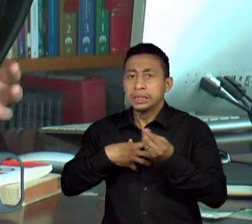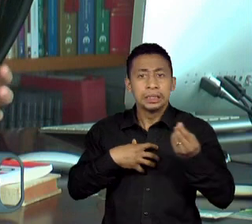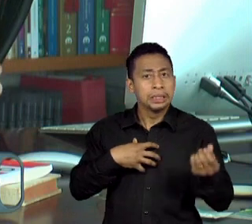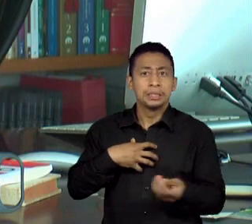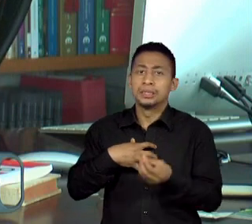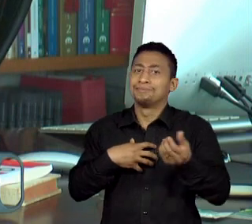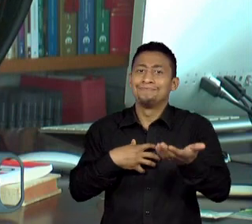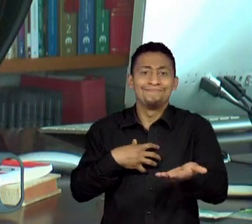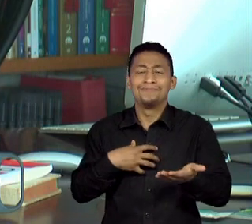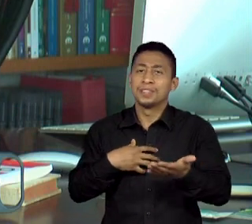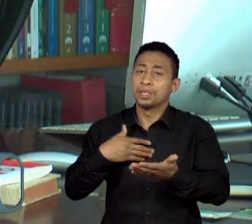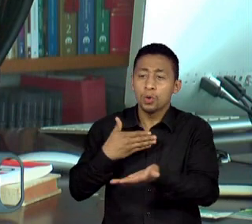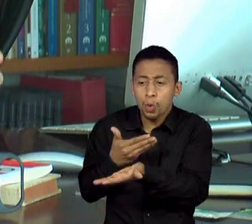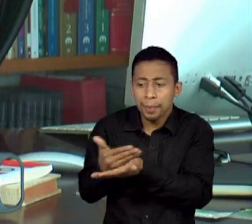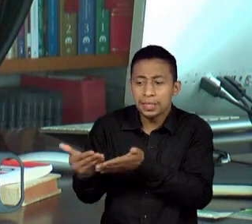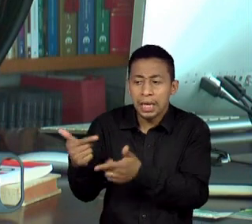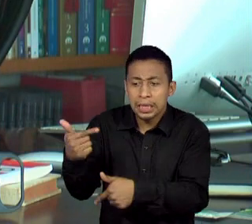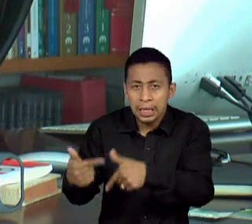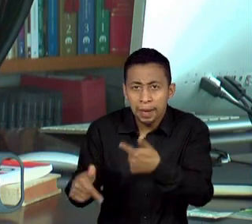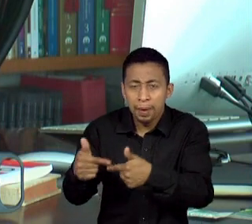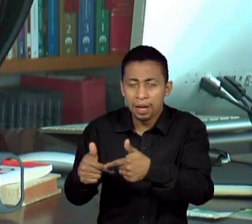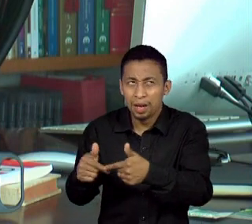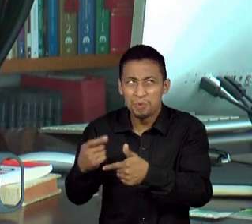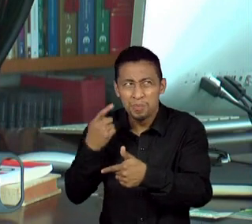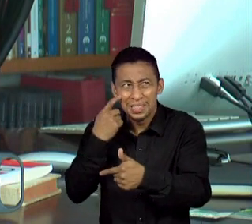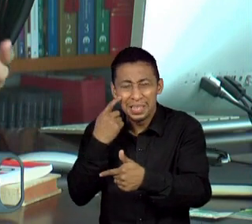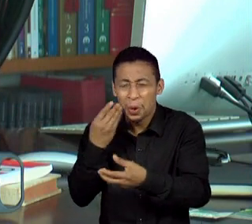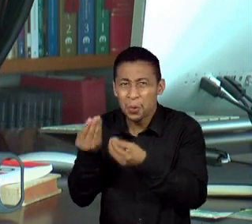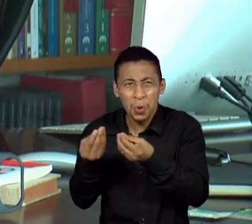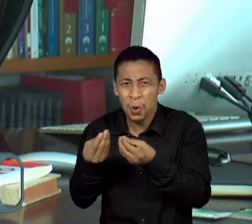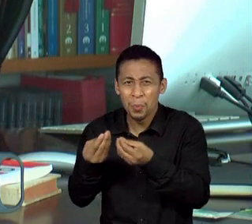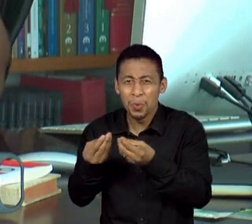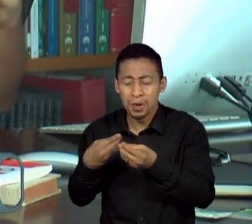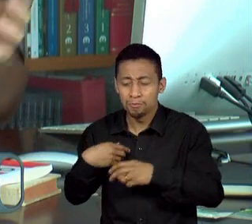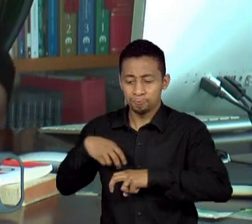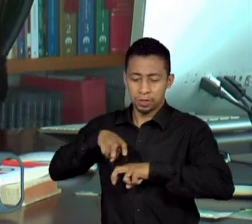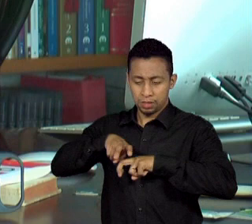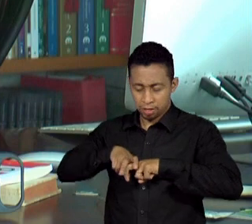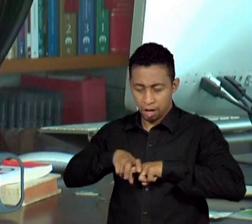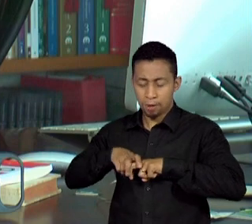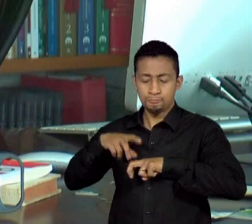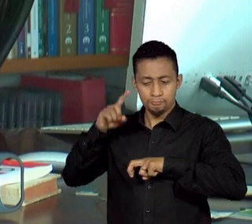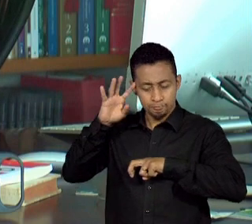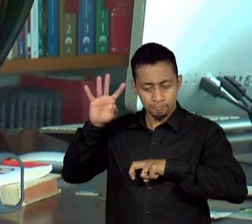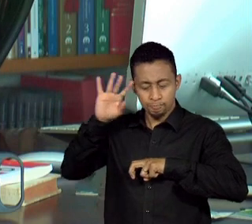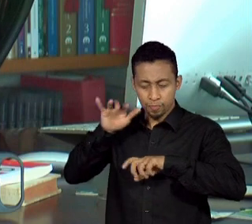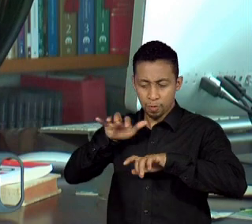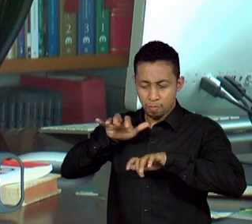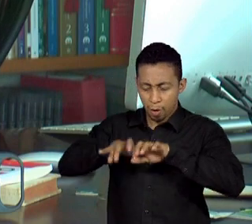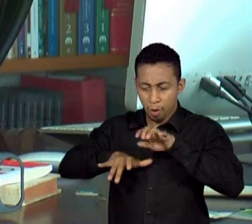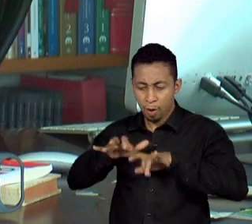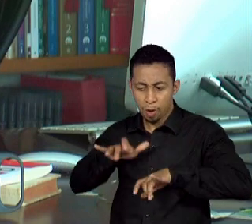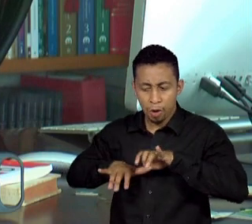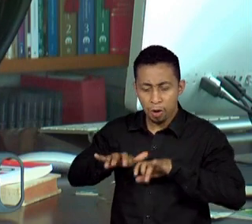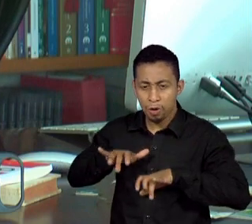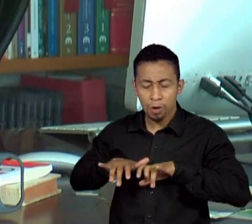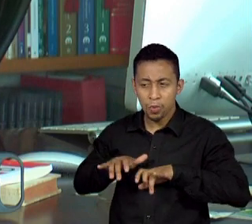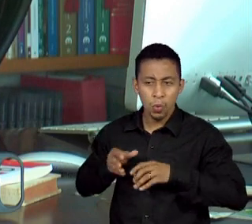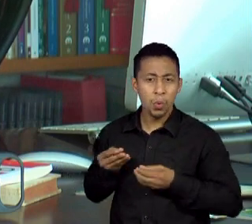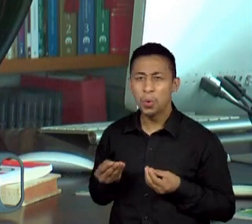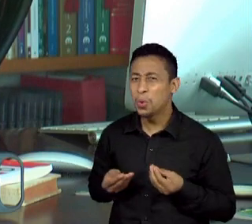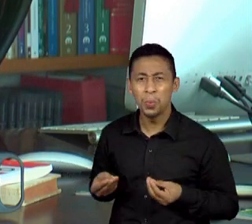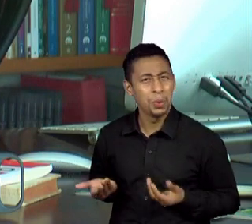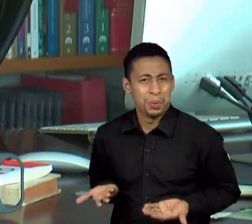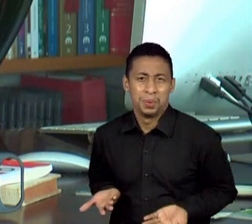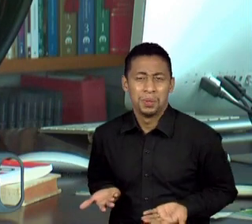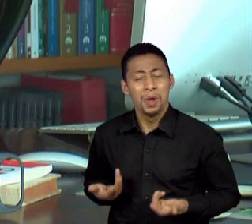quando a gente começava a trabalhar, dizer como é que a gente vai sentar agora e escrever uma ficção, um romance, ou seja o que for, sem